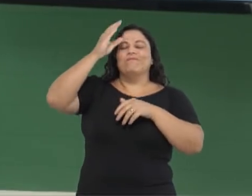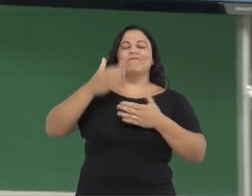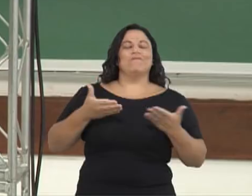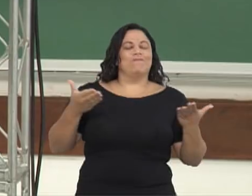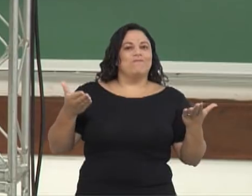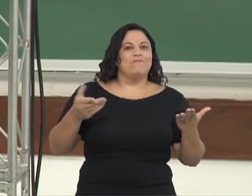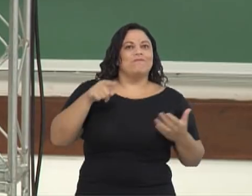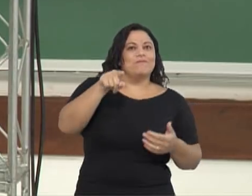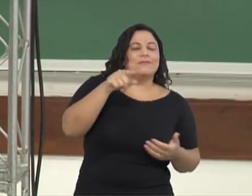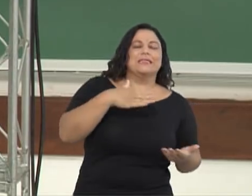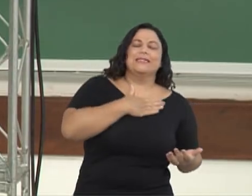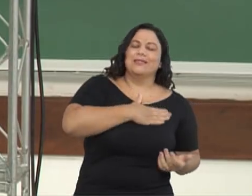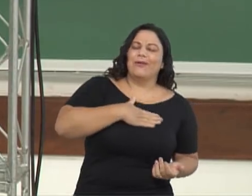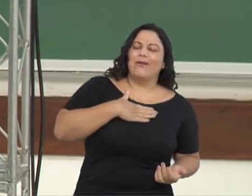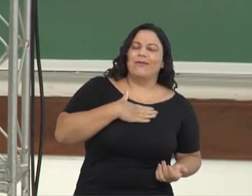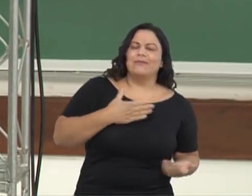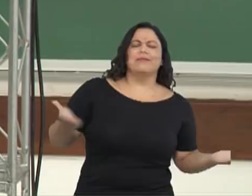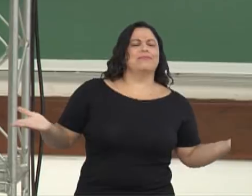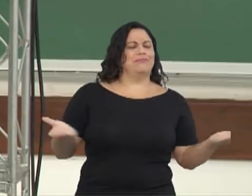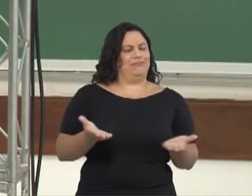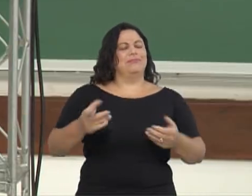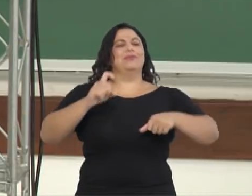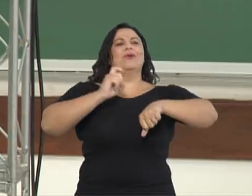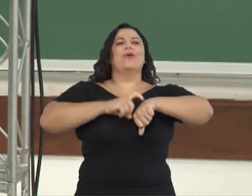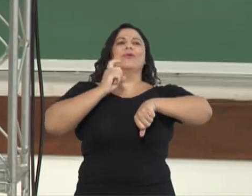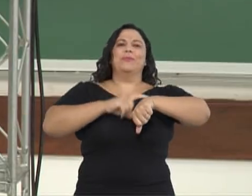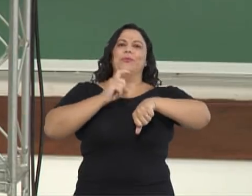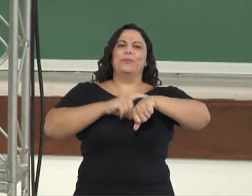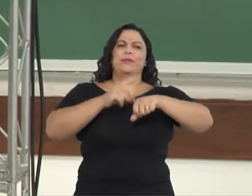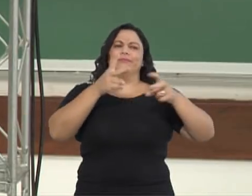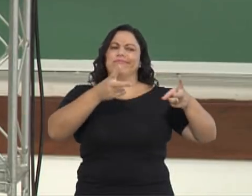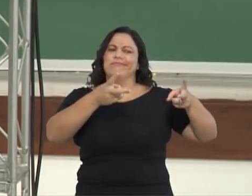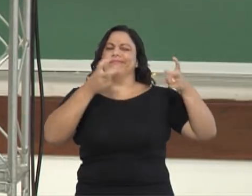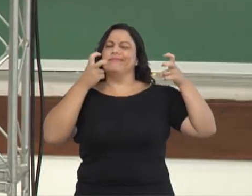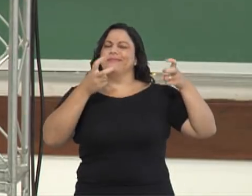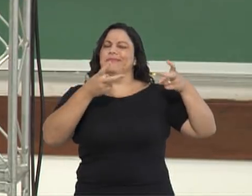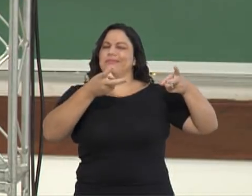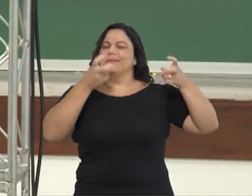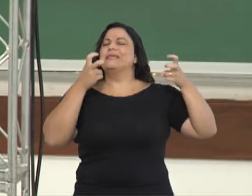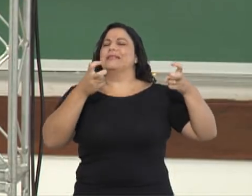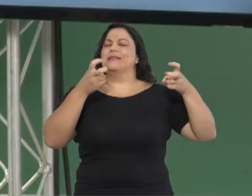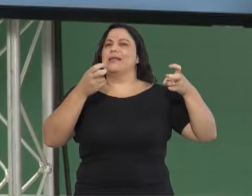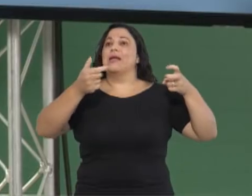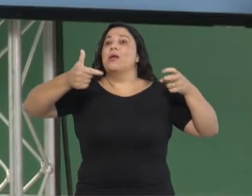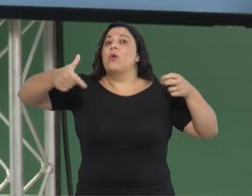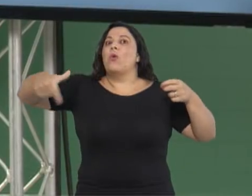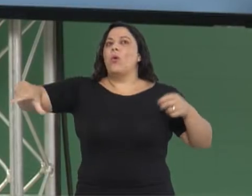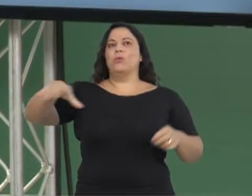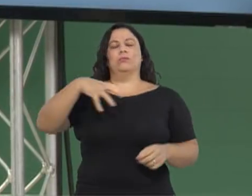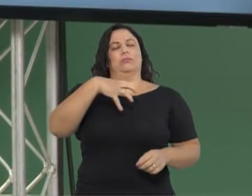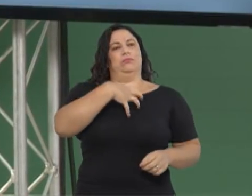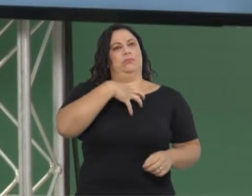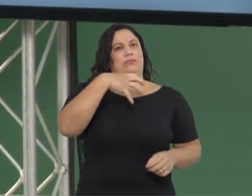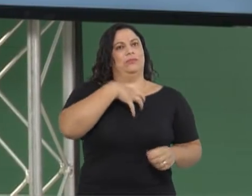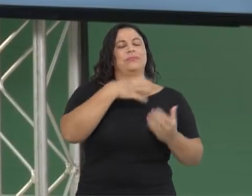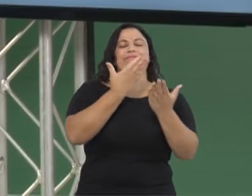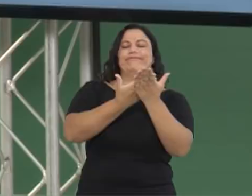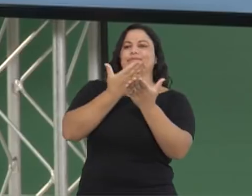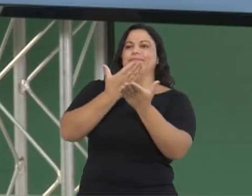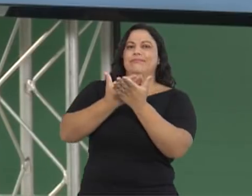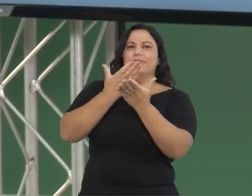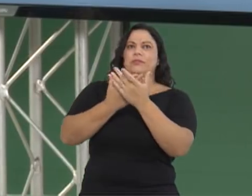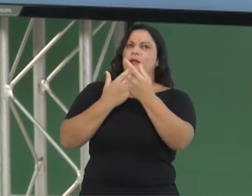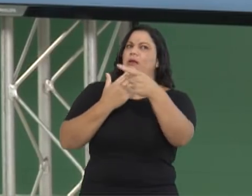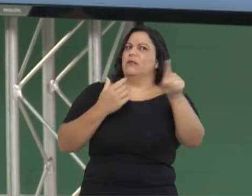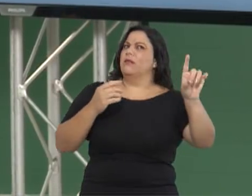é o momento para que a gente preste atenção que existem outras formas de estudos e não